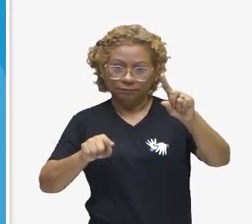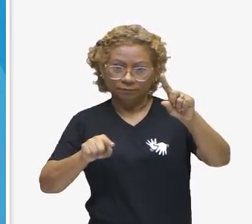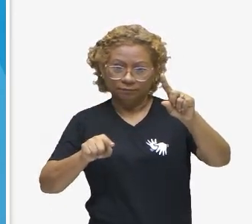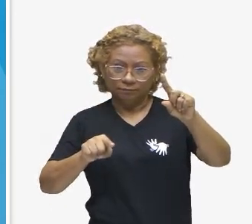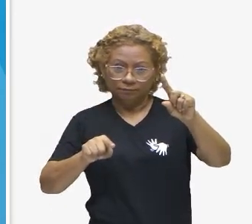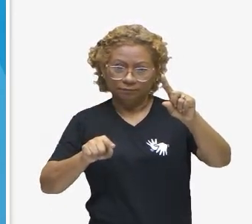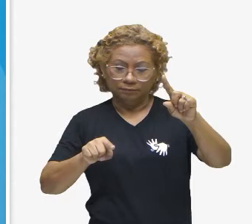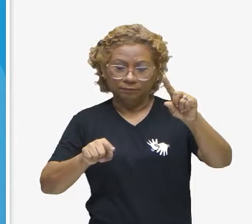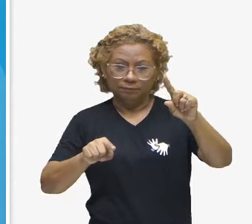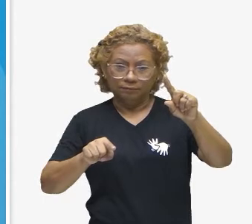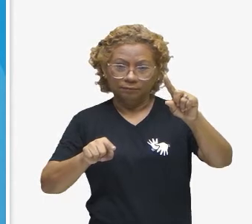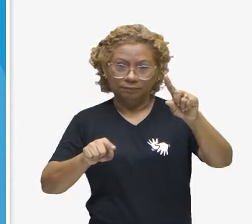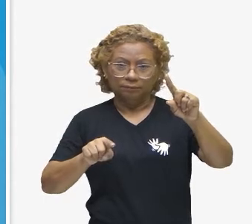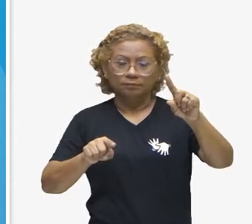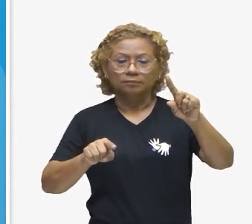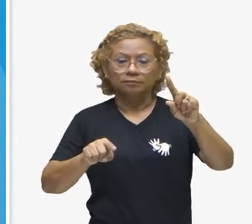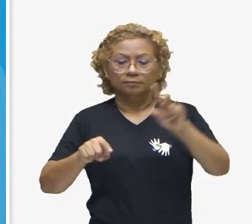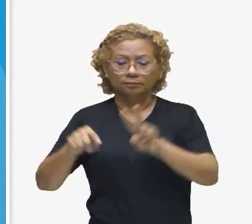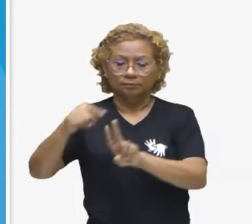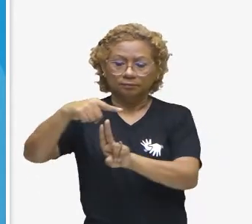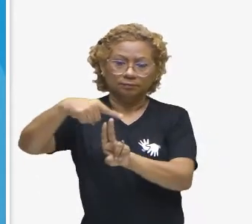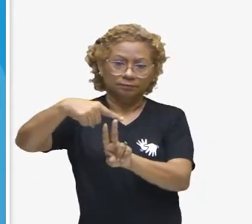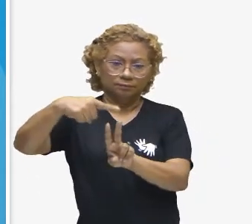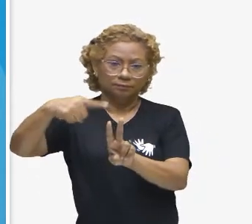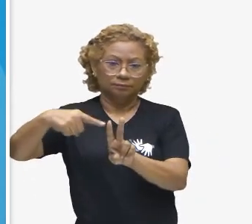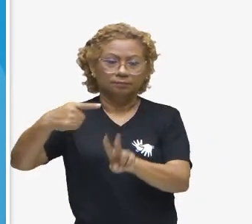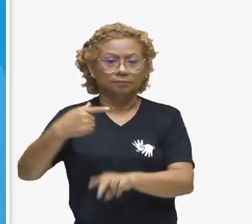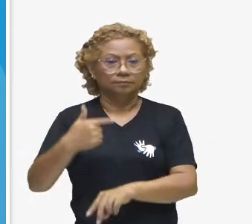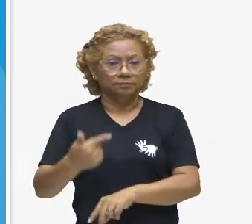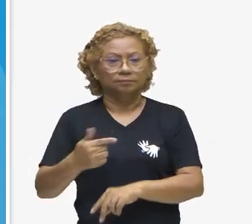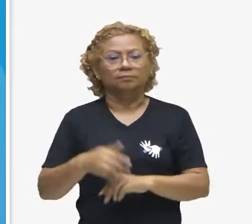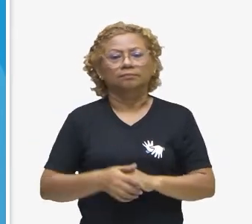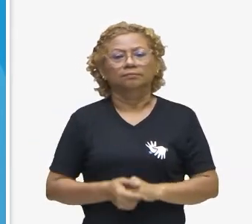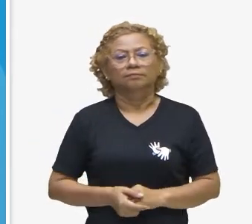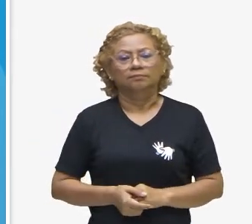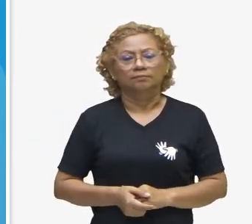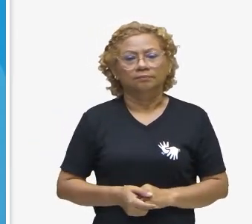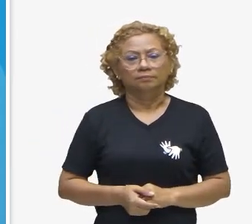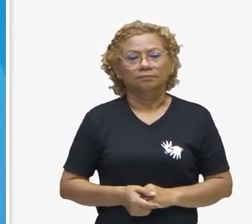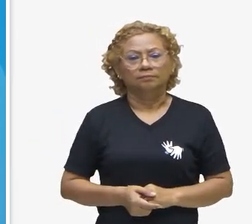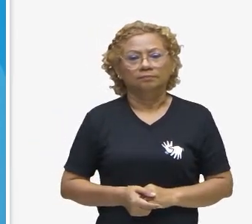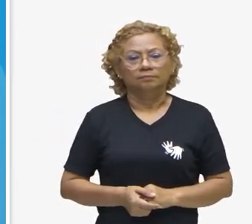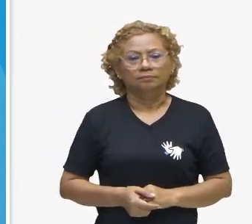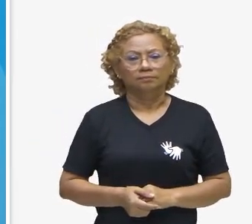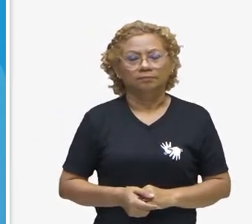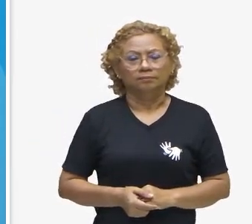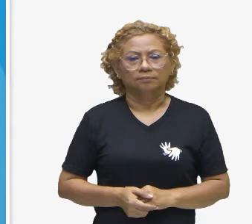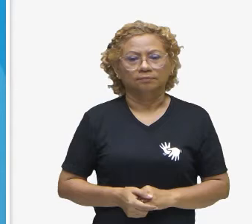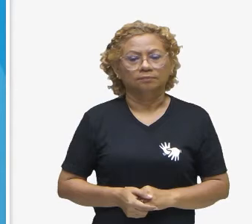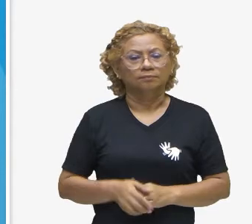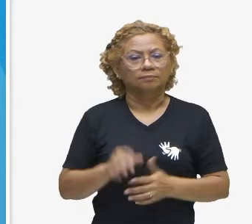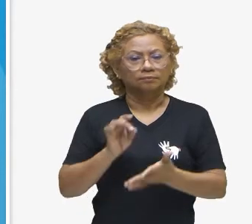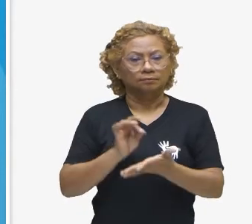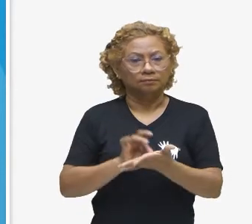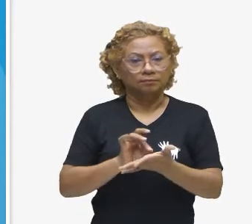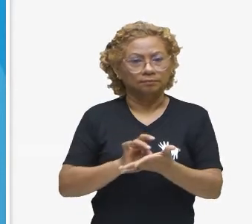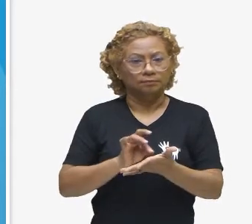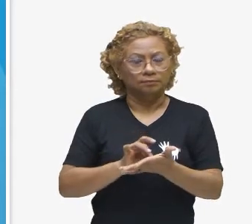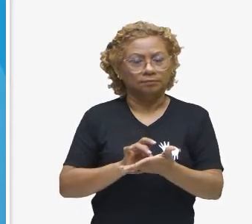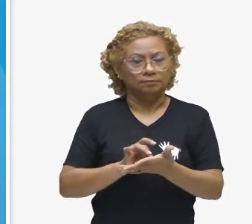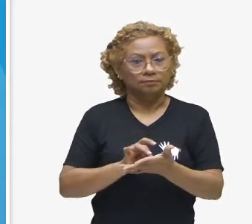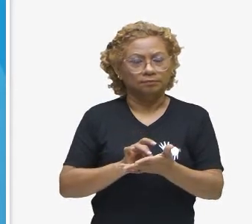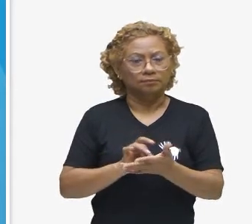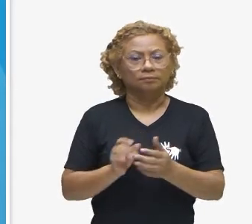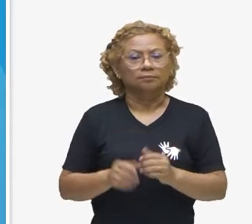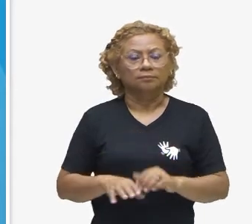1. É por isso que o cosseno de 0 é igual a 1. Ou seja, na verdade, não é quando x é igual a 0.